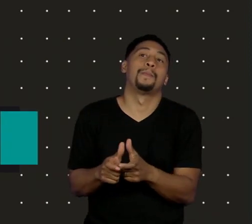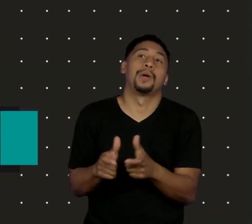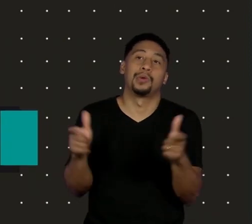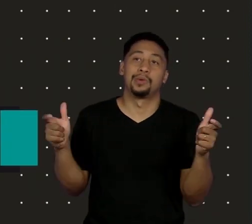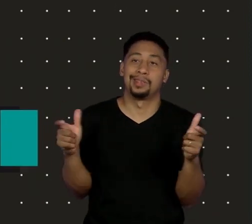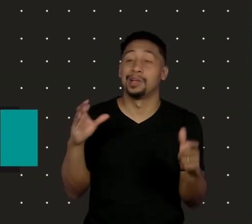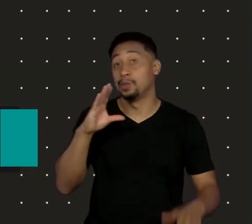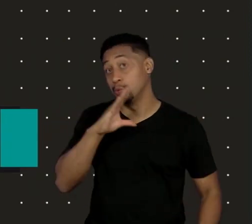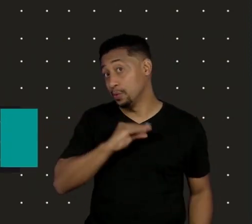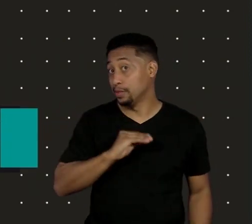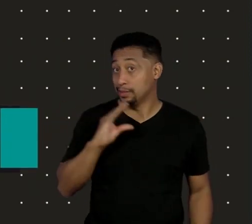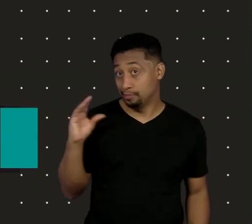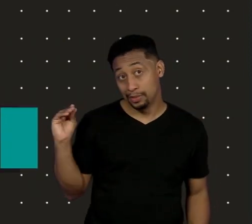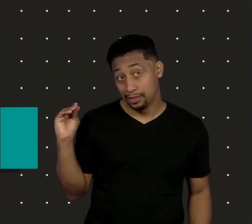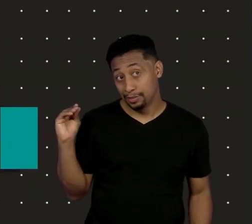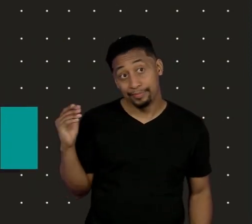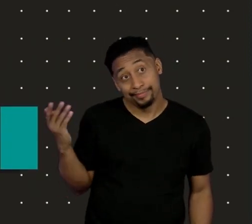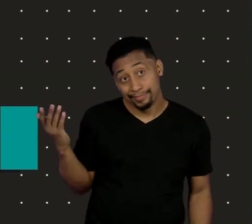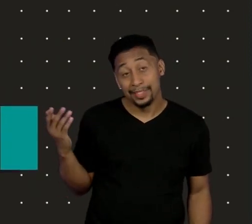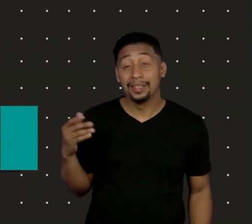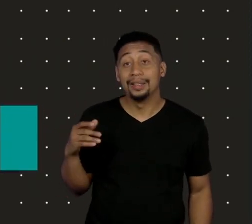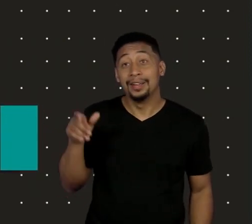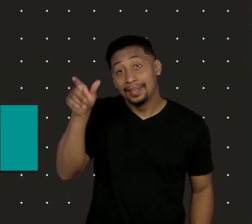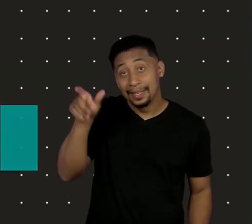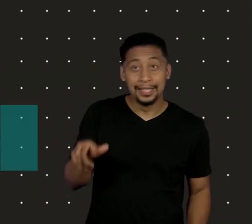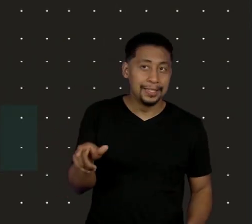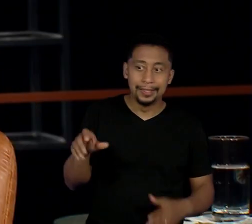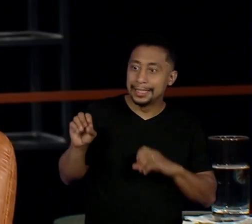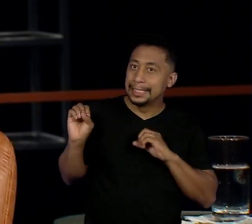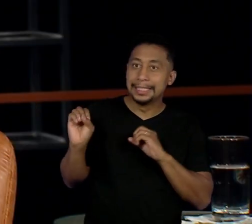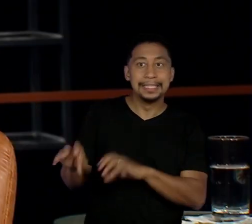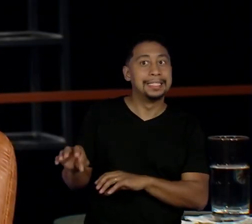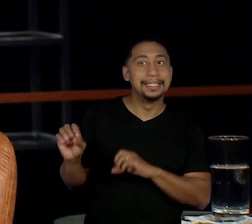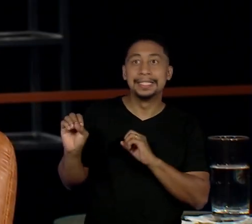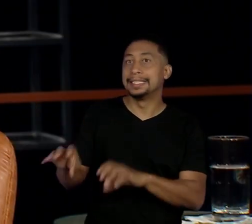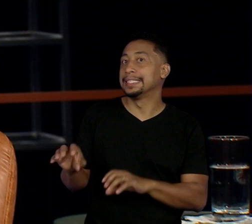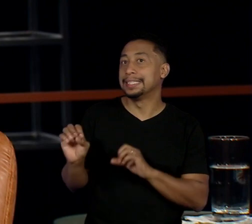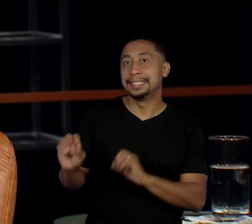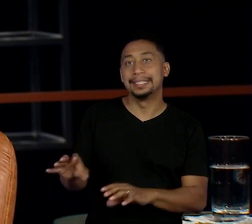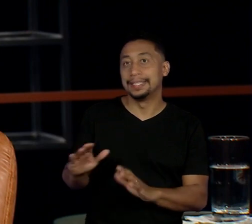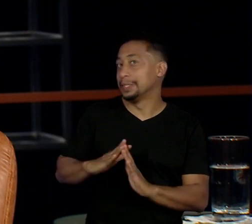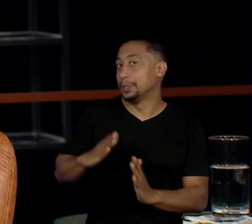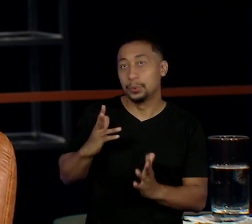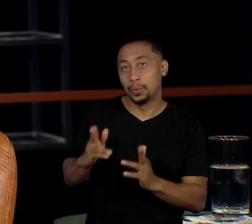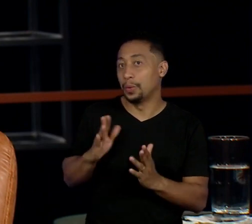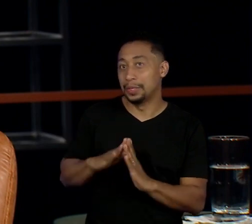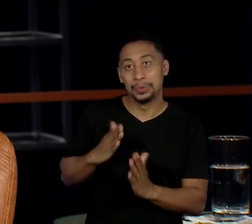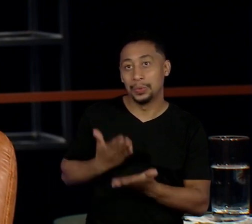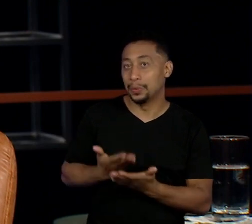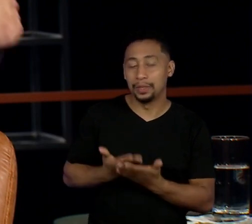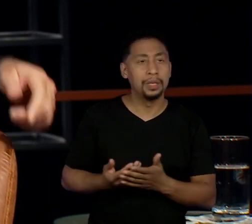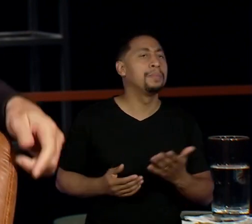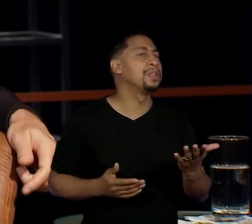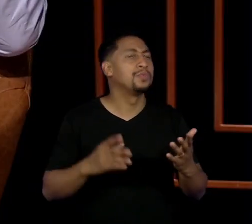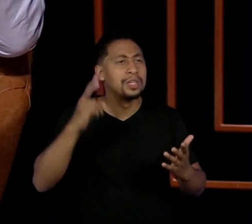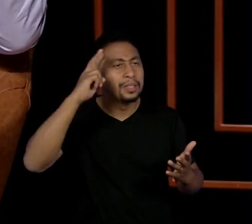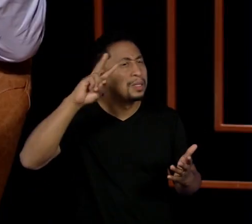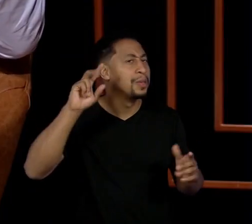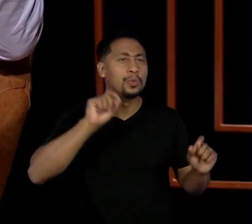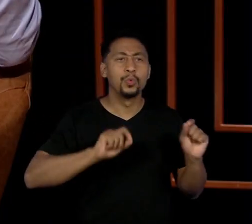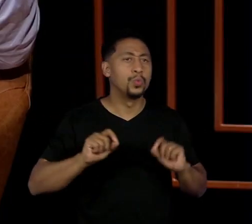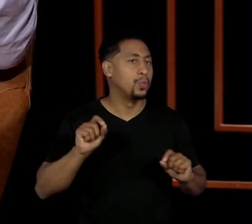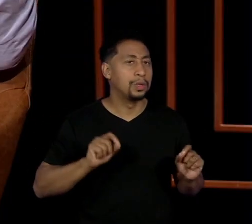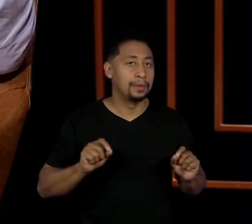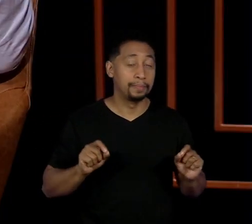adolescentes. E ele era uma escola. O Damião era uma escola. E que lembranças mais nítidas você tem desses espetáculos? Eu tenho a